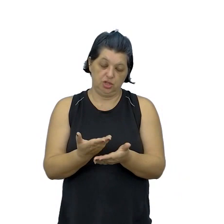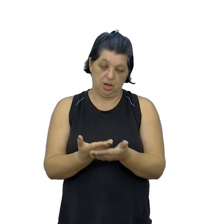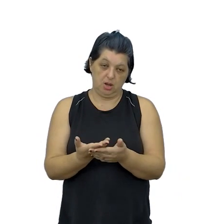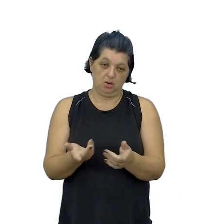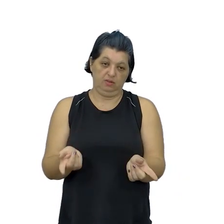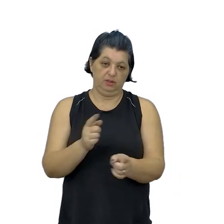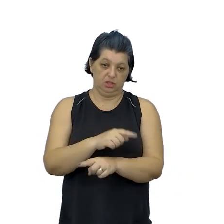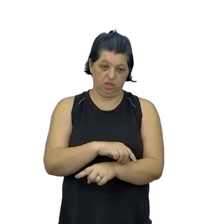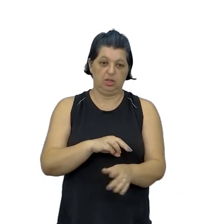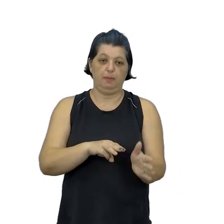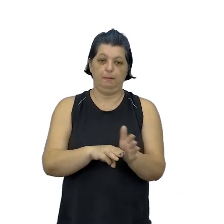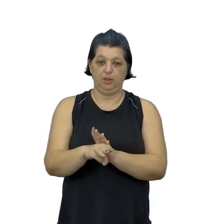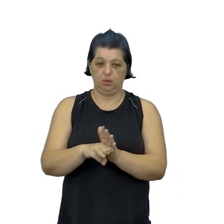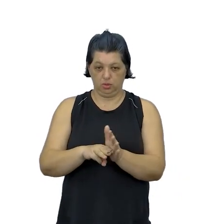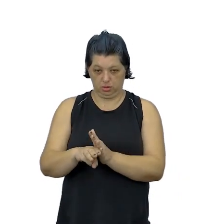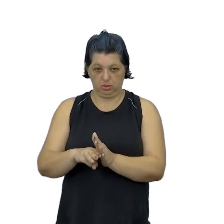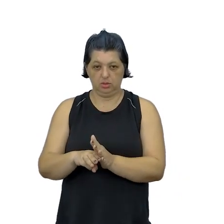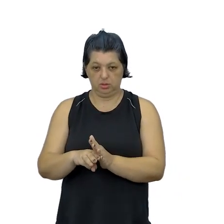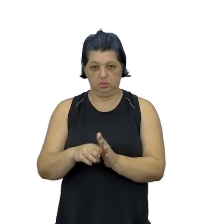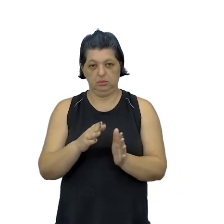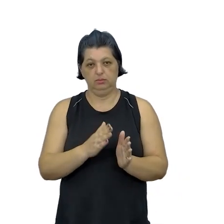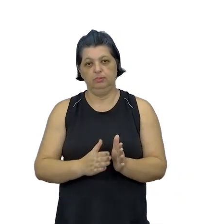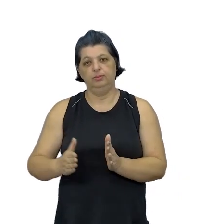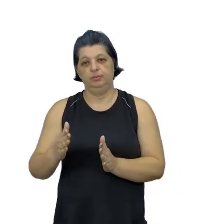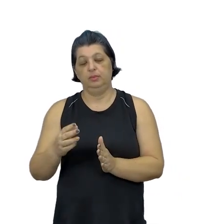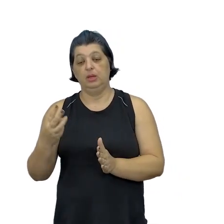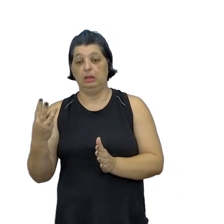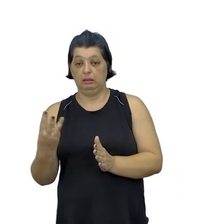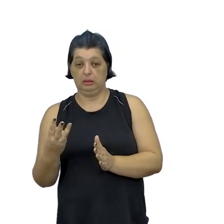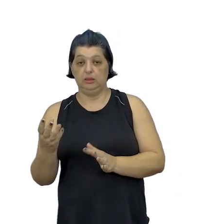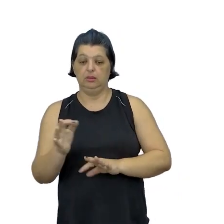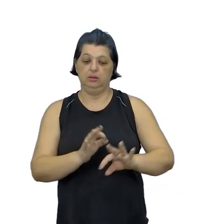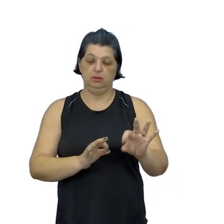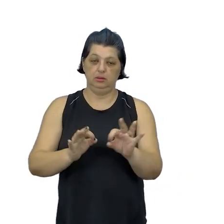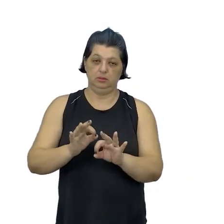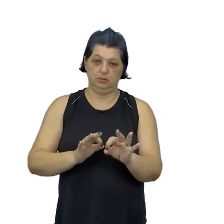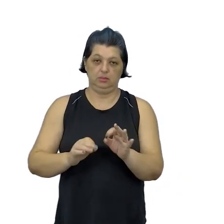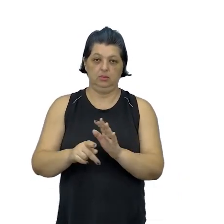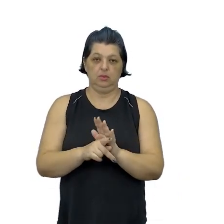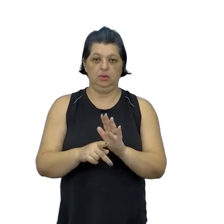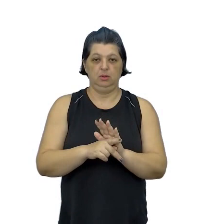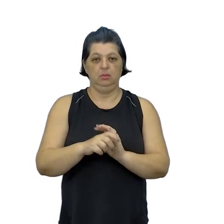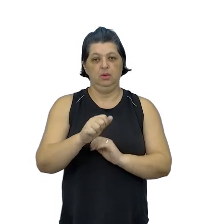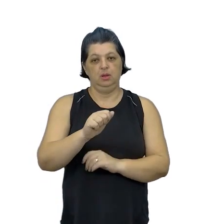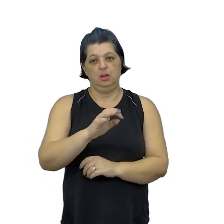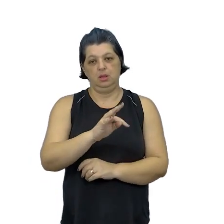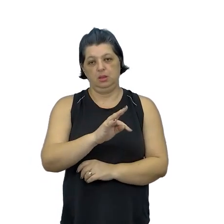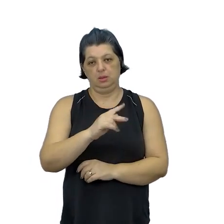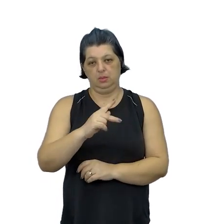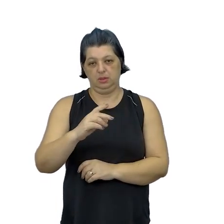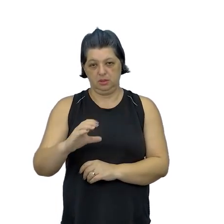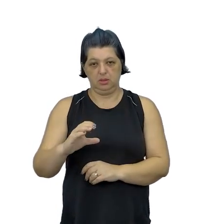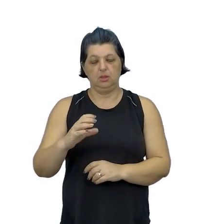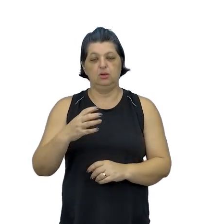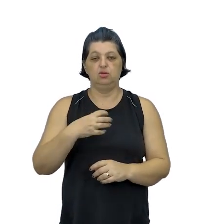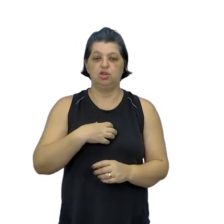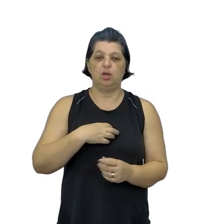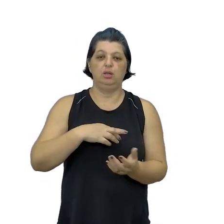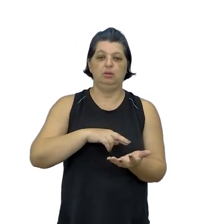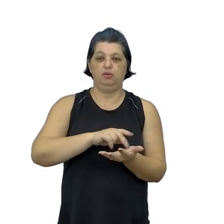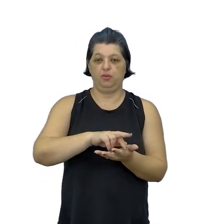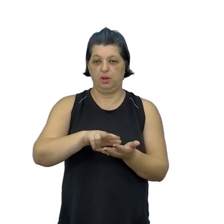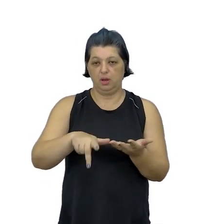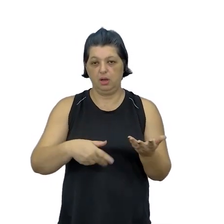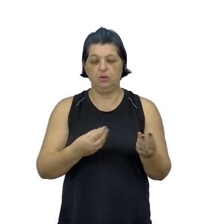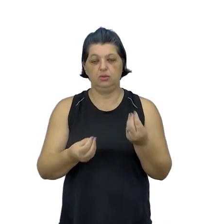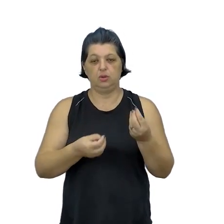também, tá? Na terceira etapa, elaborar o planejamento na TPC, refletindo sobre as formas de avaliar